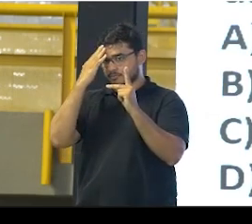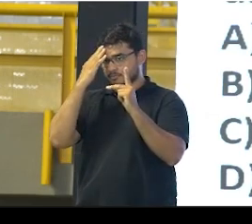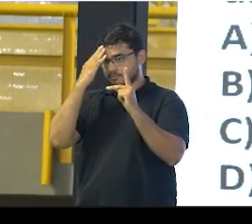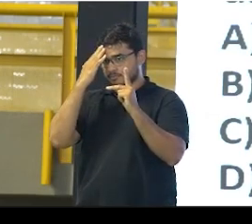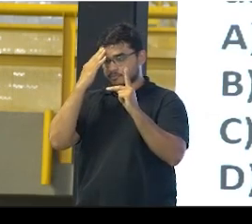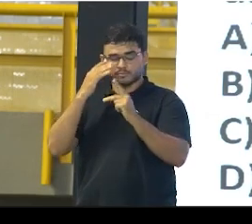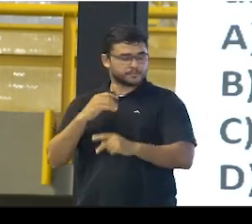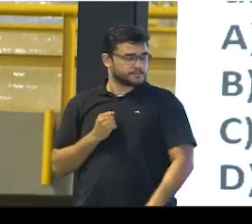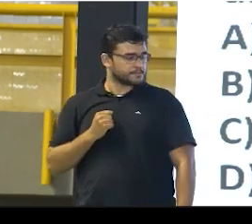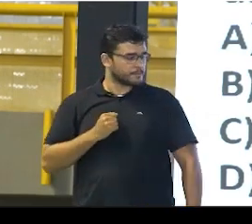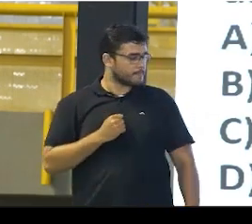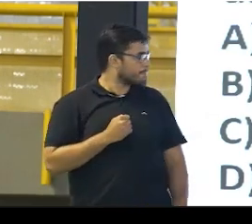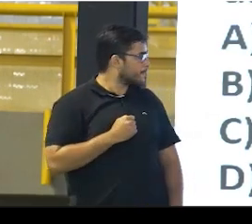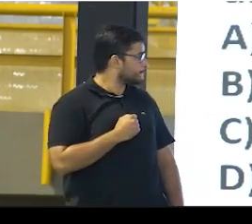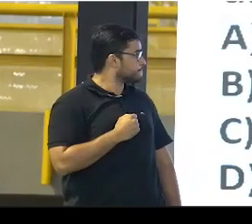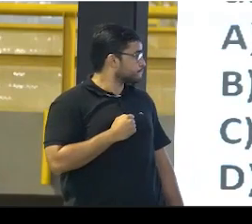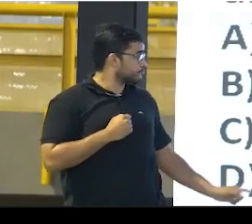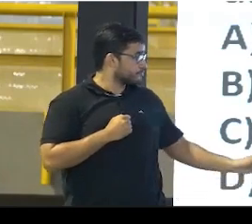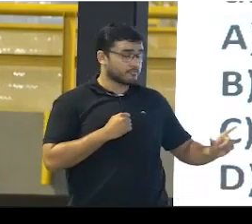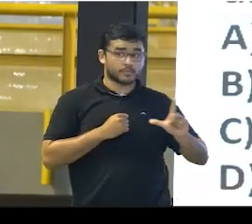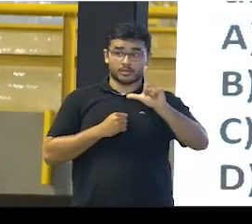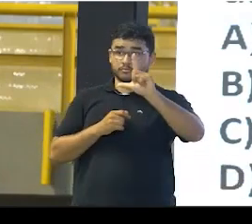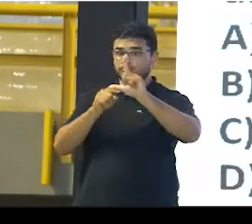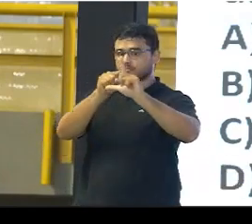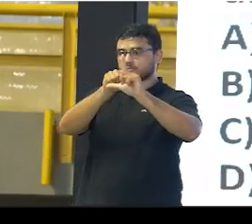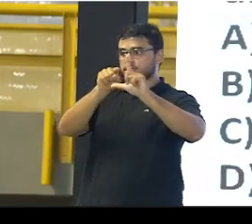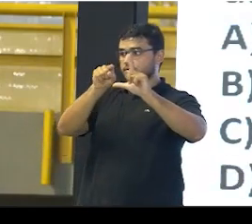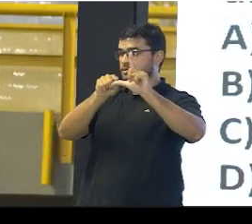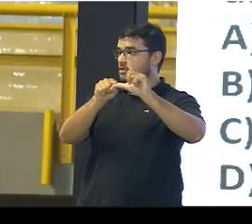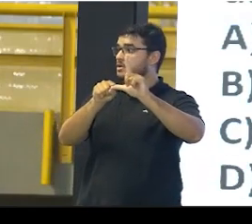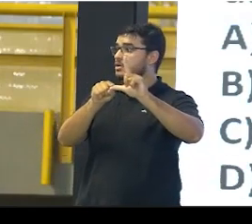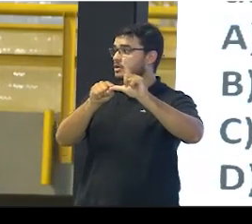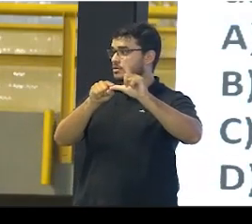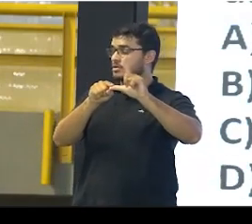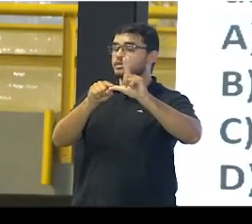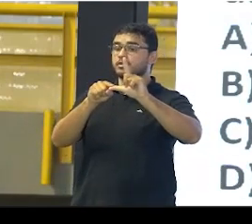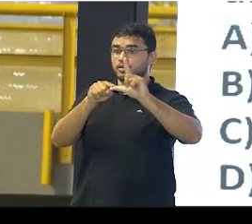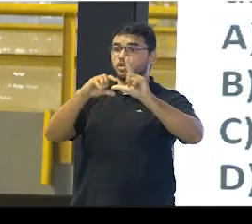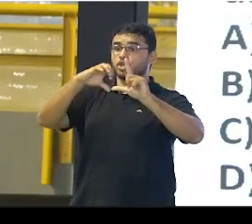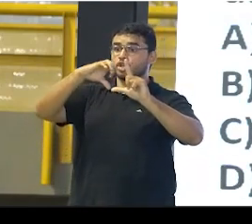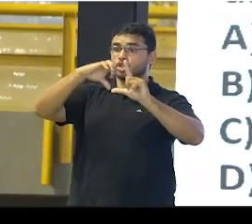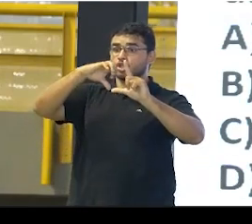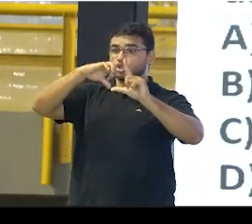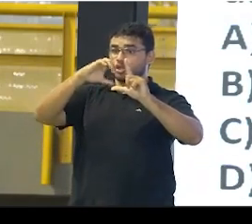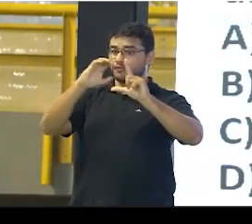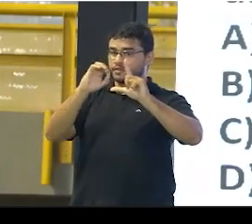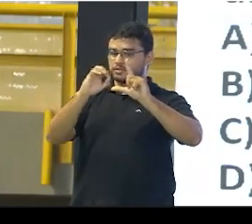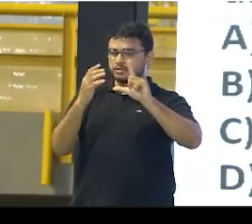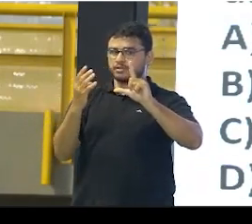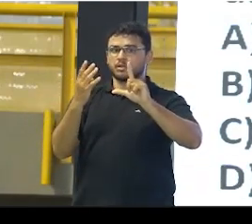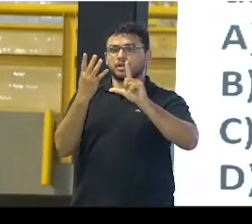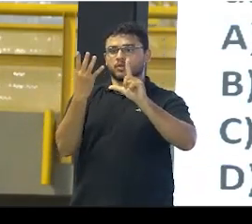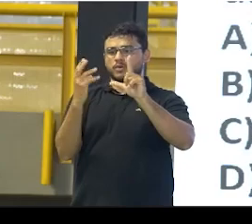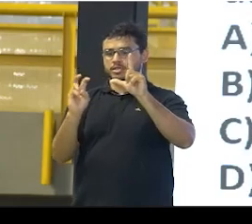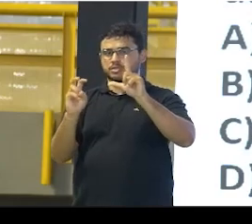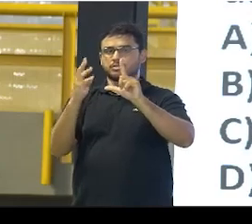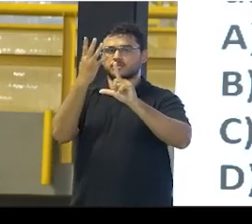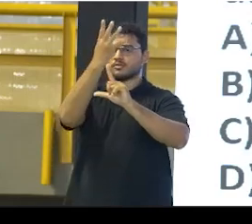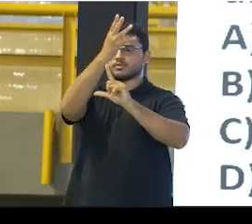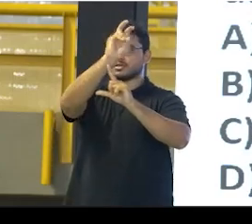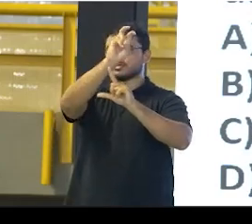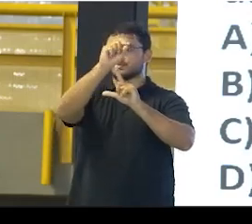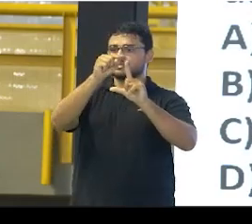Eu vou colocar aqui, acabei não colocando no PowerPointzinho aqui, eu